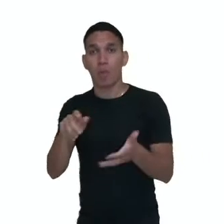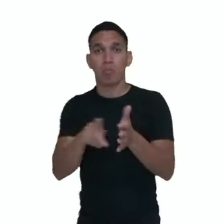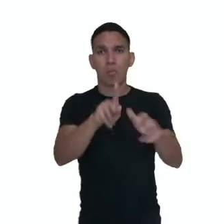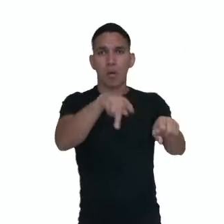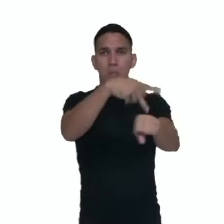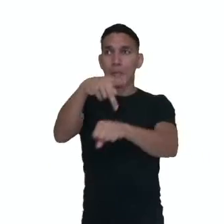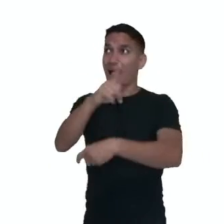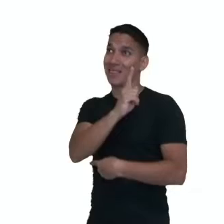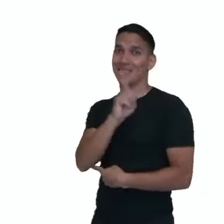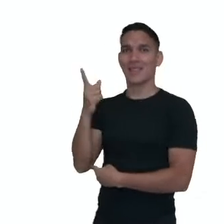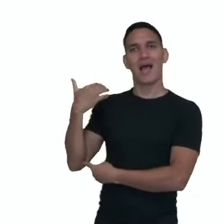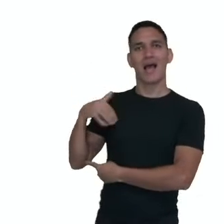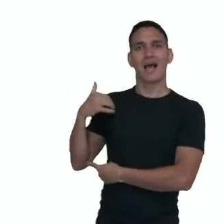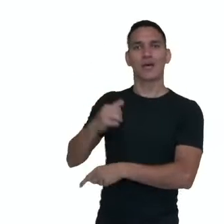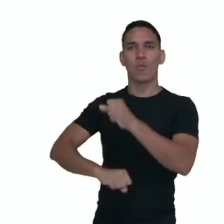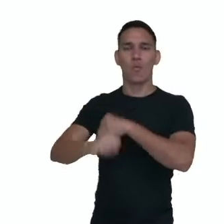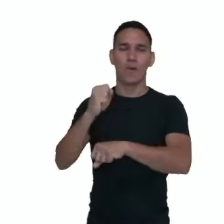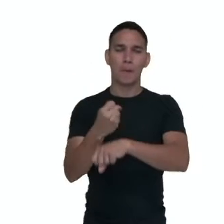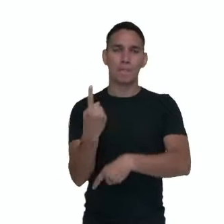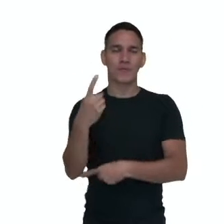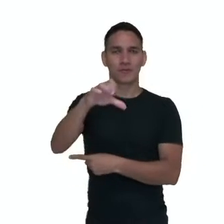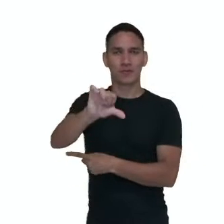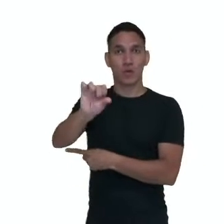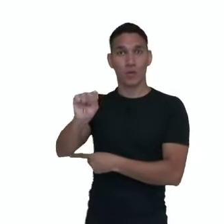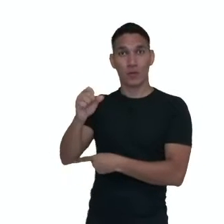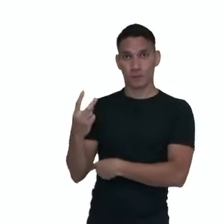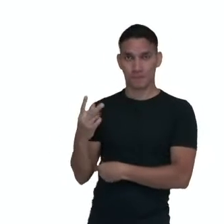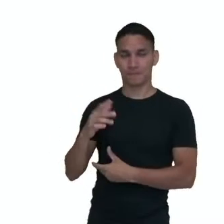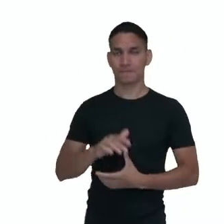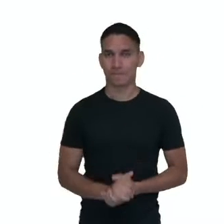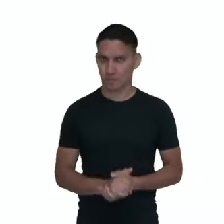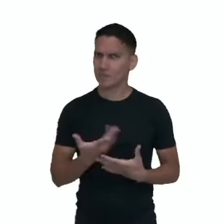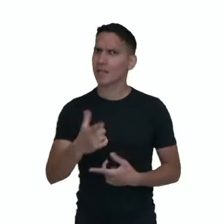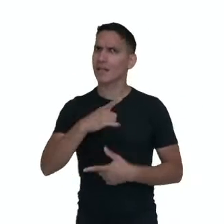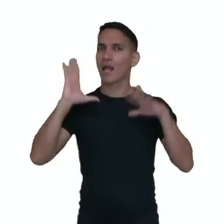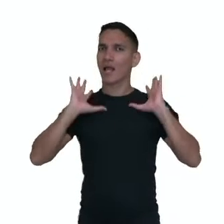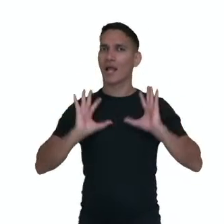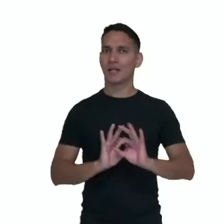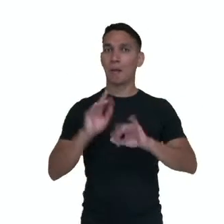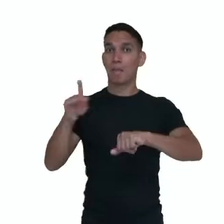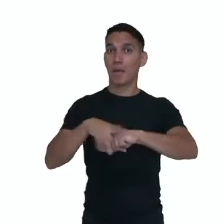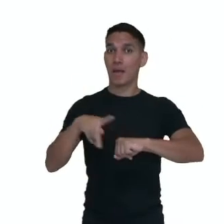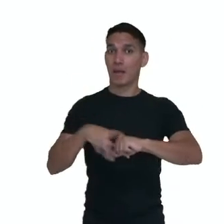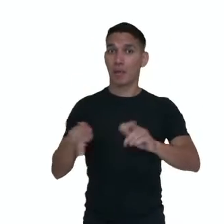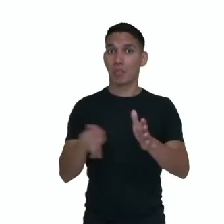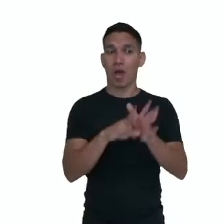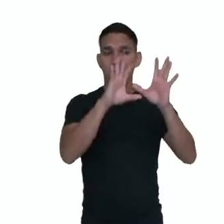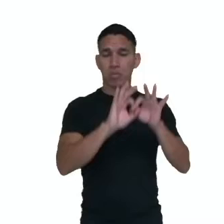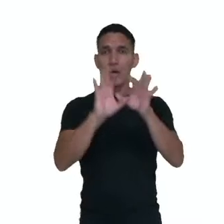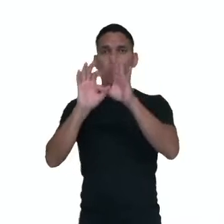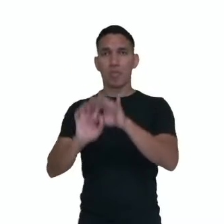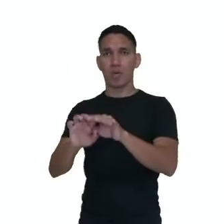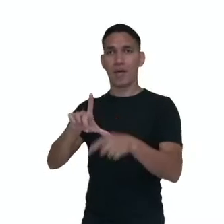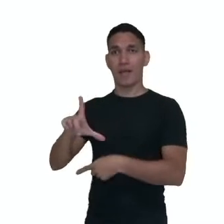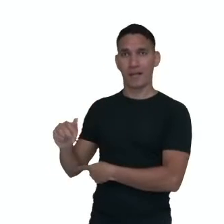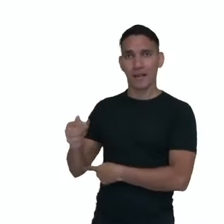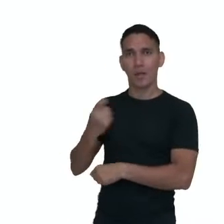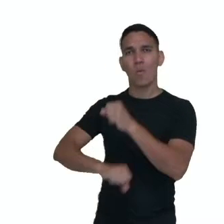na Argentina, em 1982. Medalha de prata nos Jogos Olímpicos de Los Angeles,